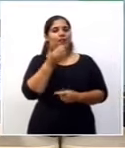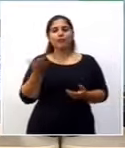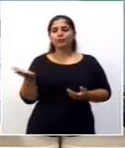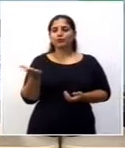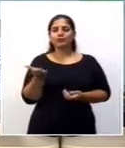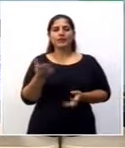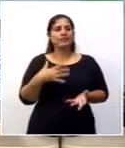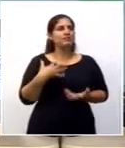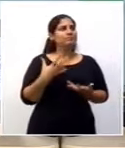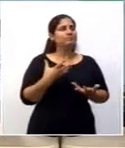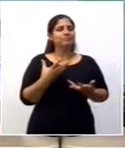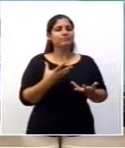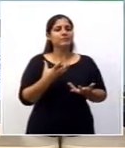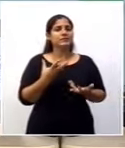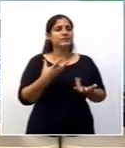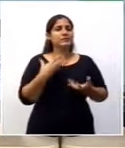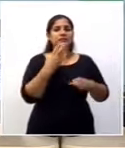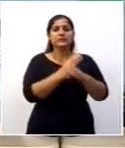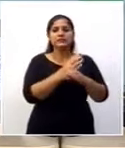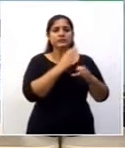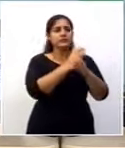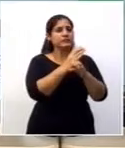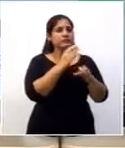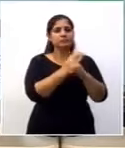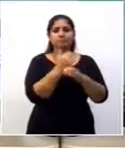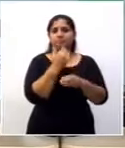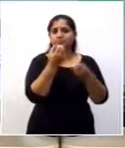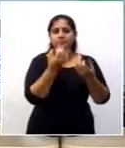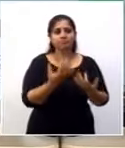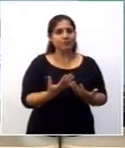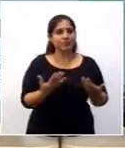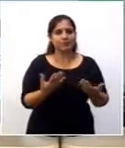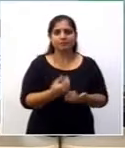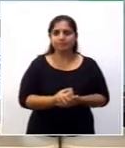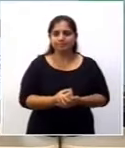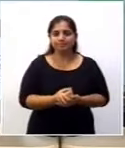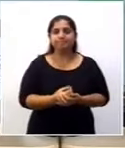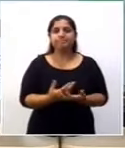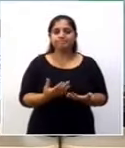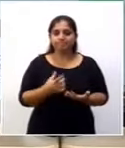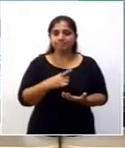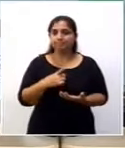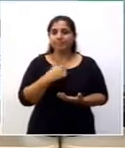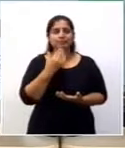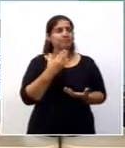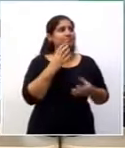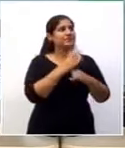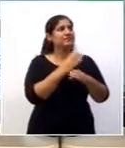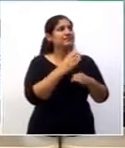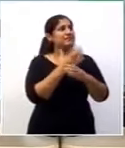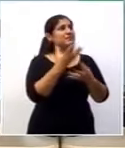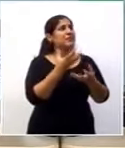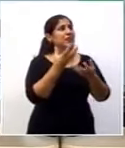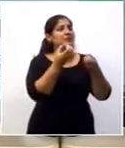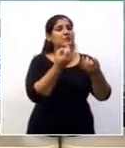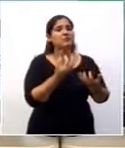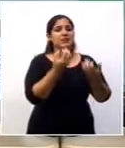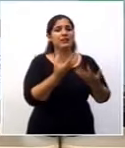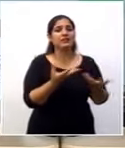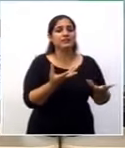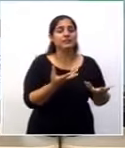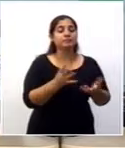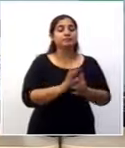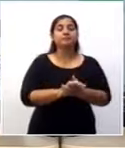passou, e ele não conseguiu se comunicar com a comissária, não tinha jeito dele de entender o que ele queria.